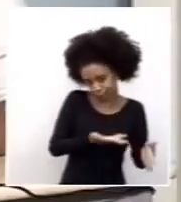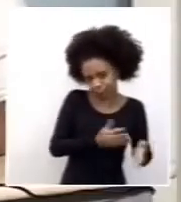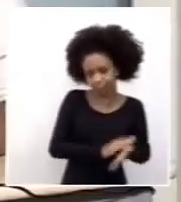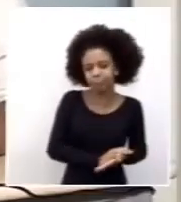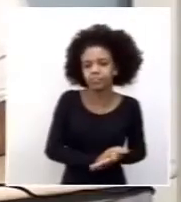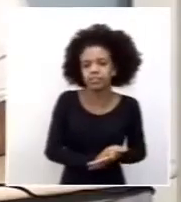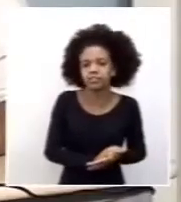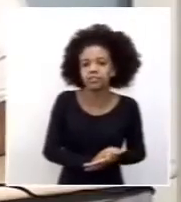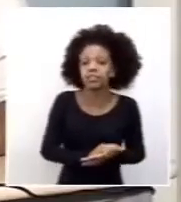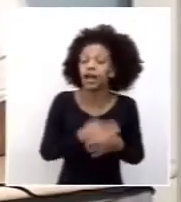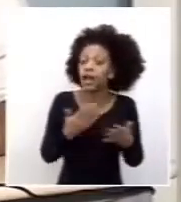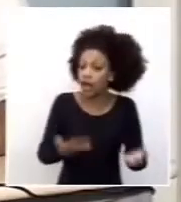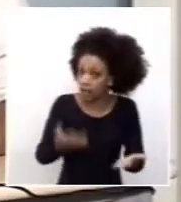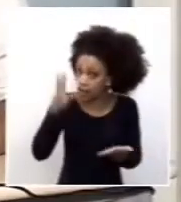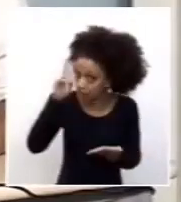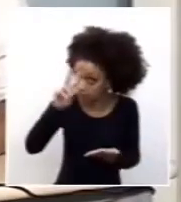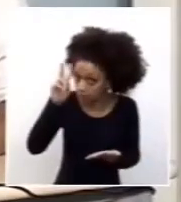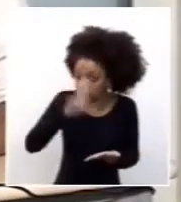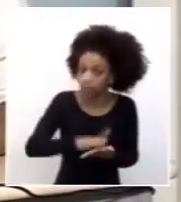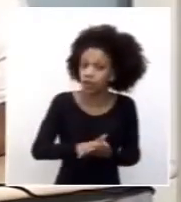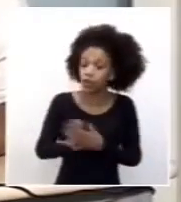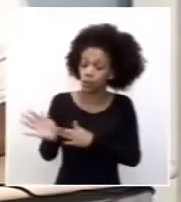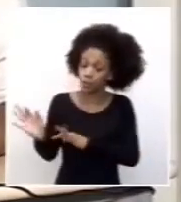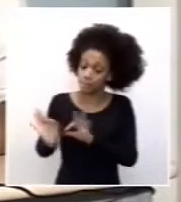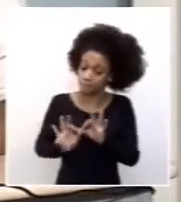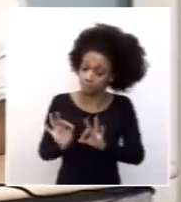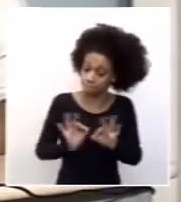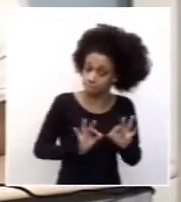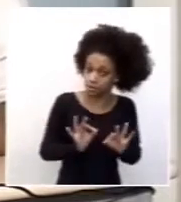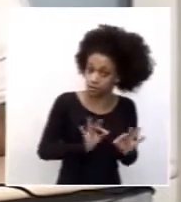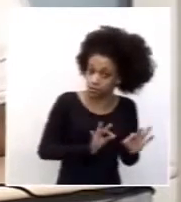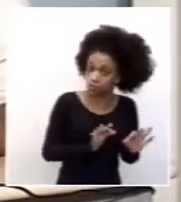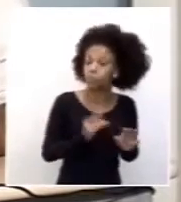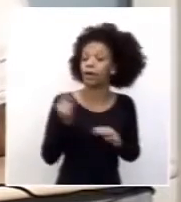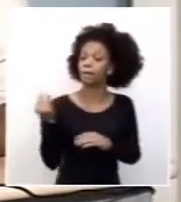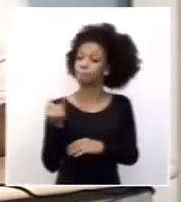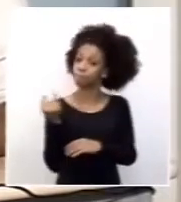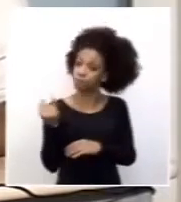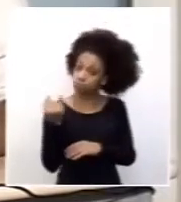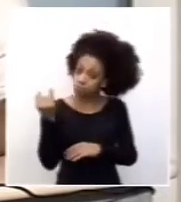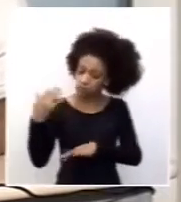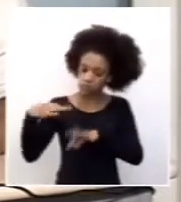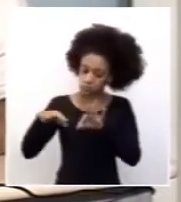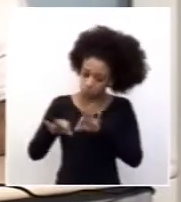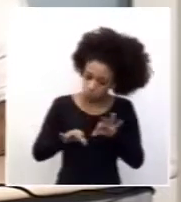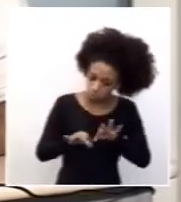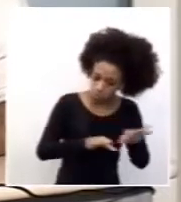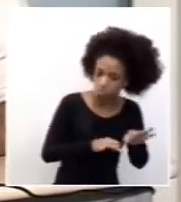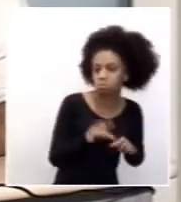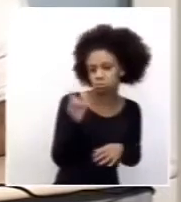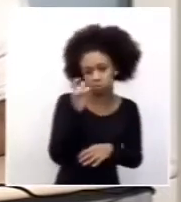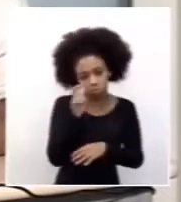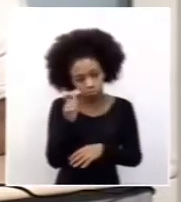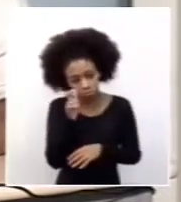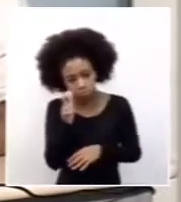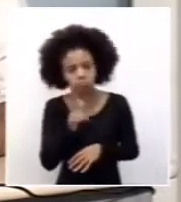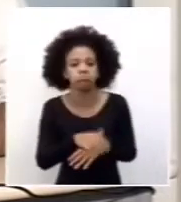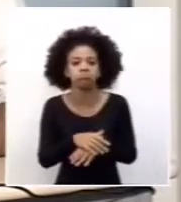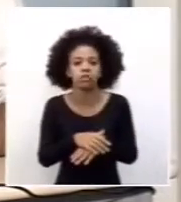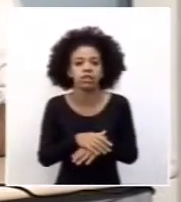uma vez, lembrando, o planejamento, a importância do planejamento, da verificação,